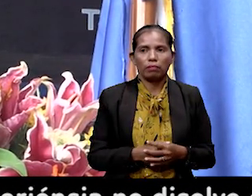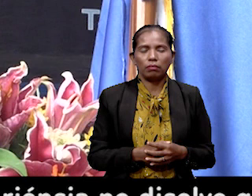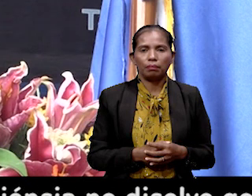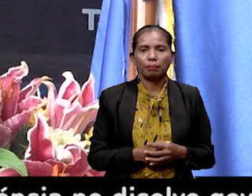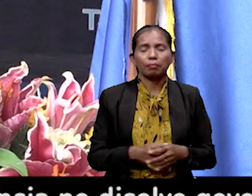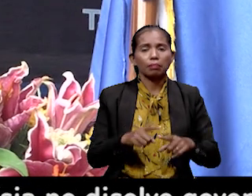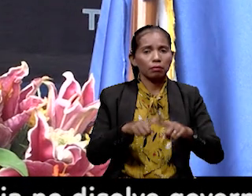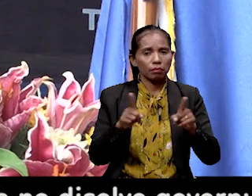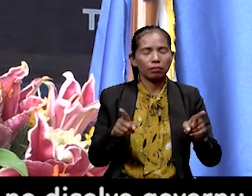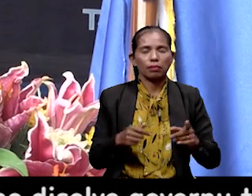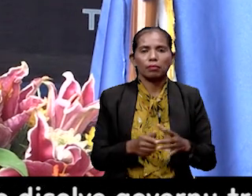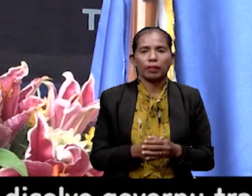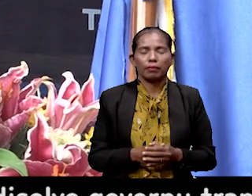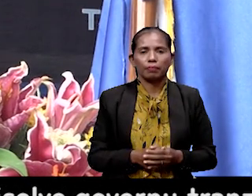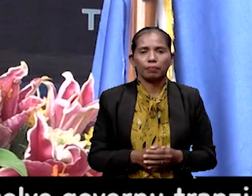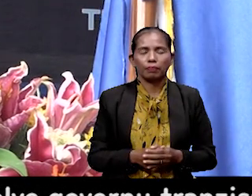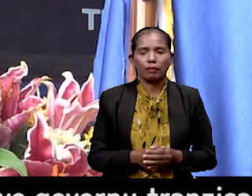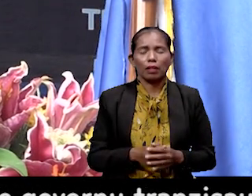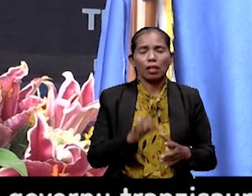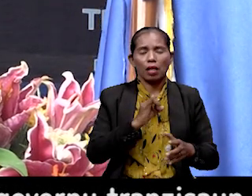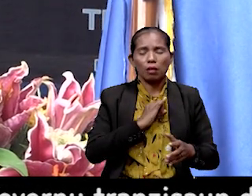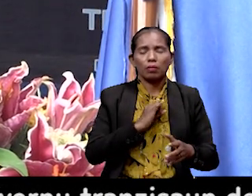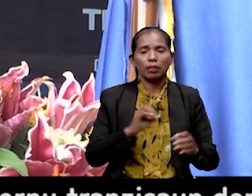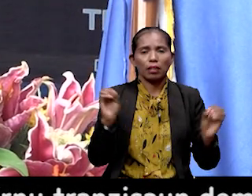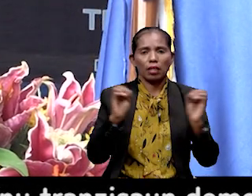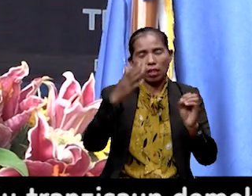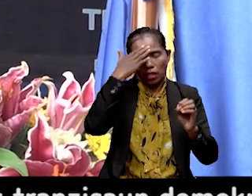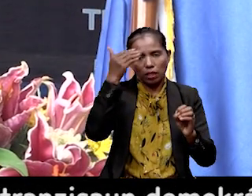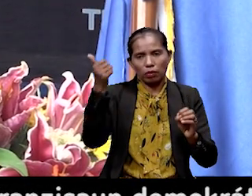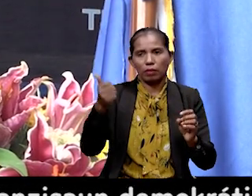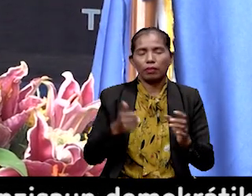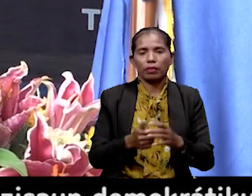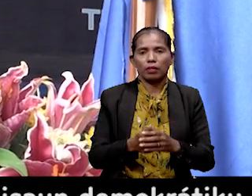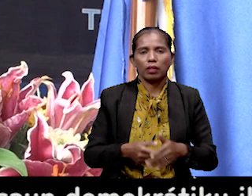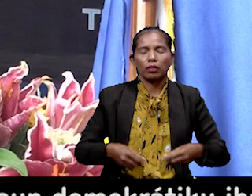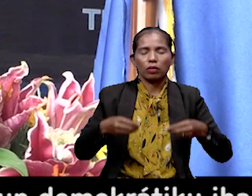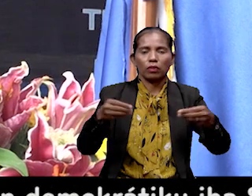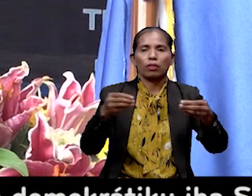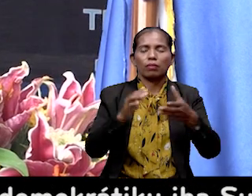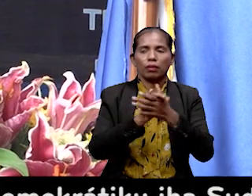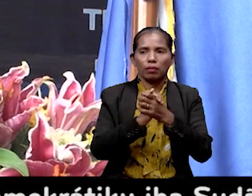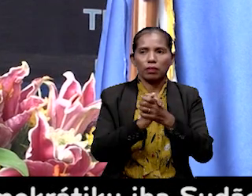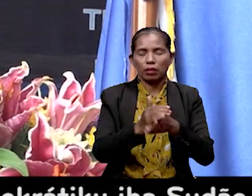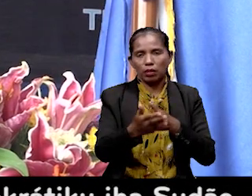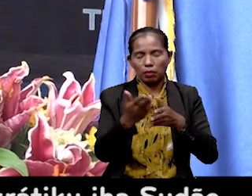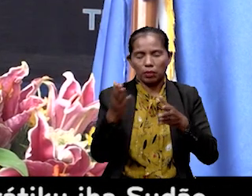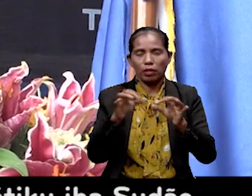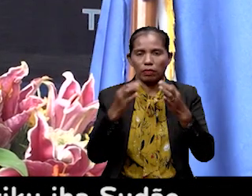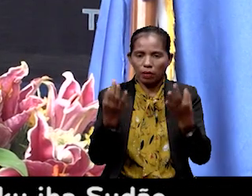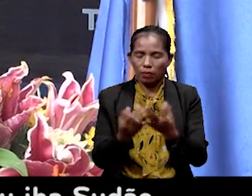Mas bem, vamos ser a lua, a tu for parabéns para a minha família